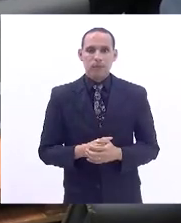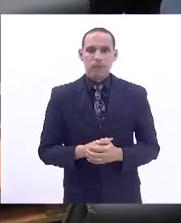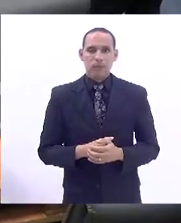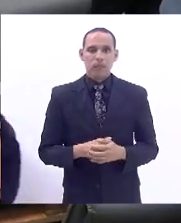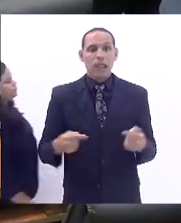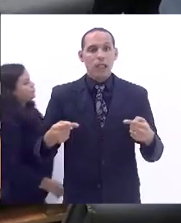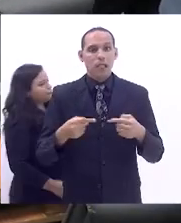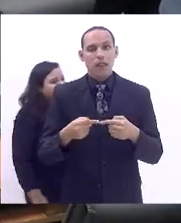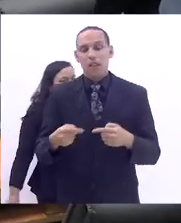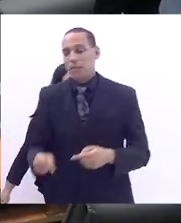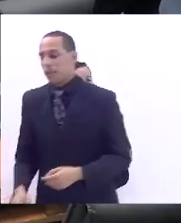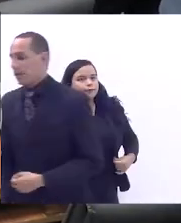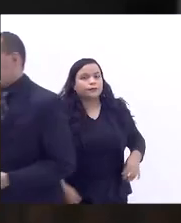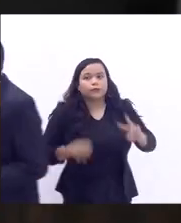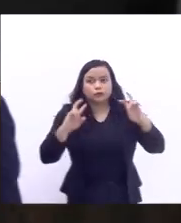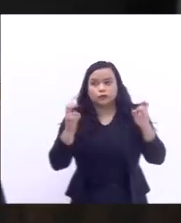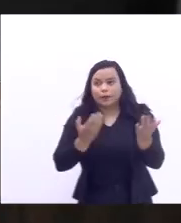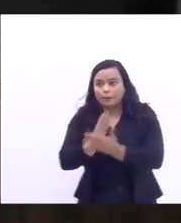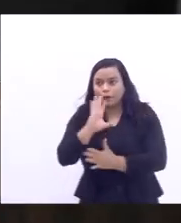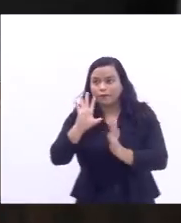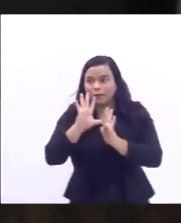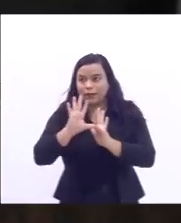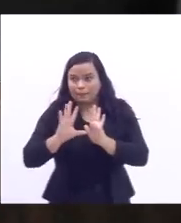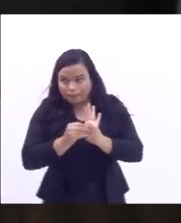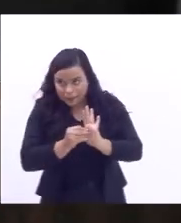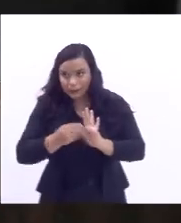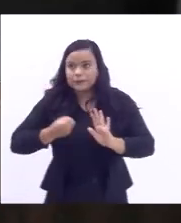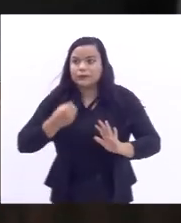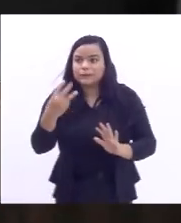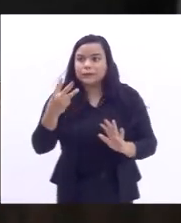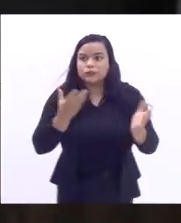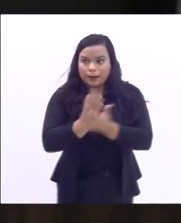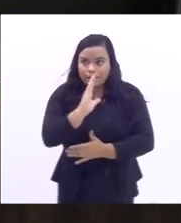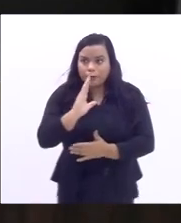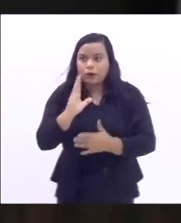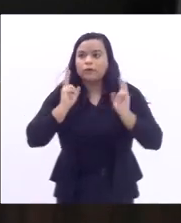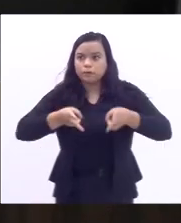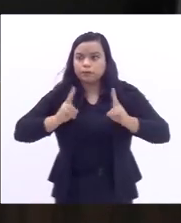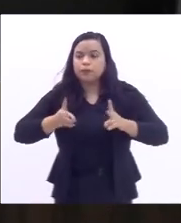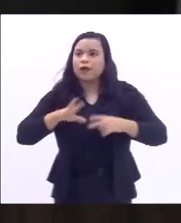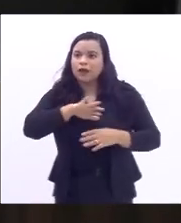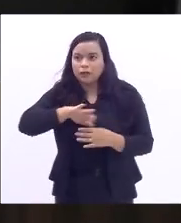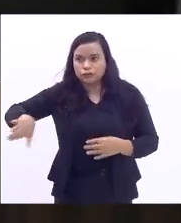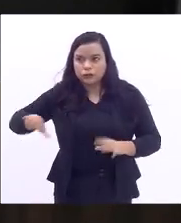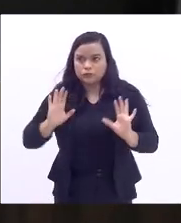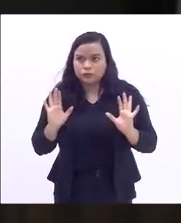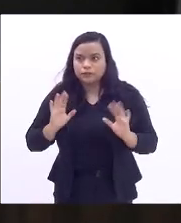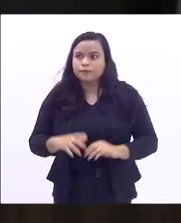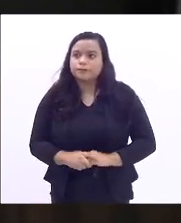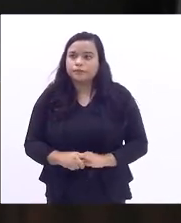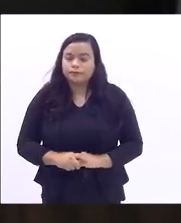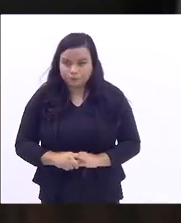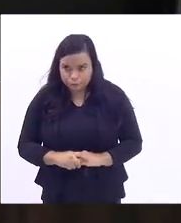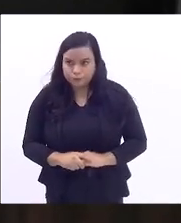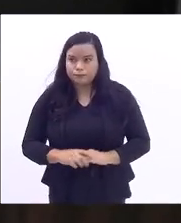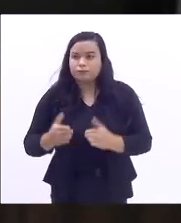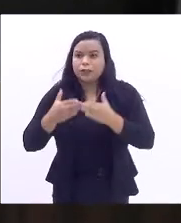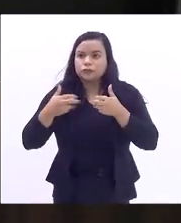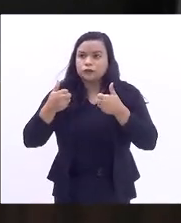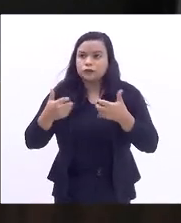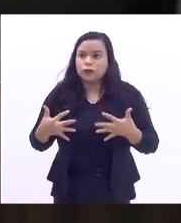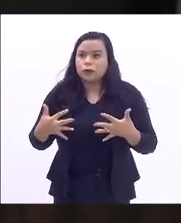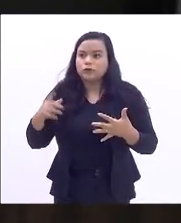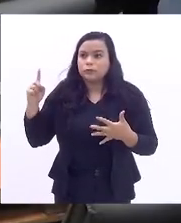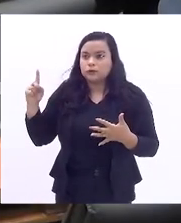em relação à aprovação da emenda nº 3 seus que a prova eles Como estão rejeitado é uma questão de lado